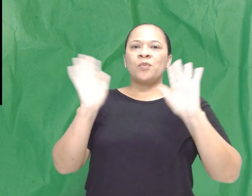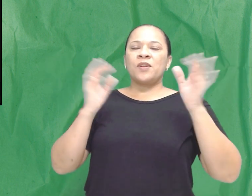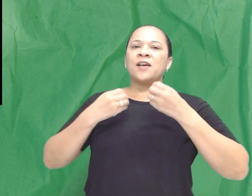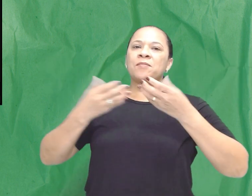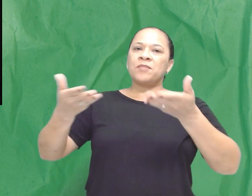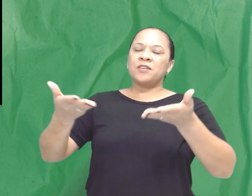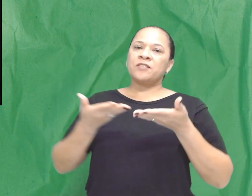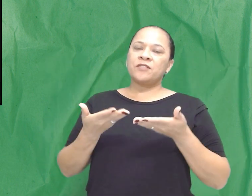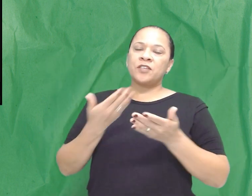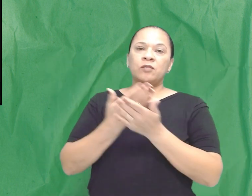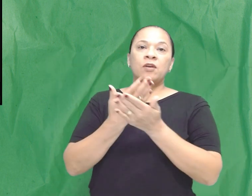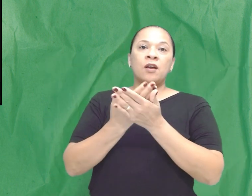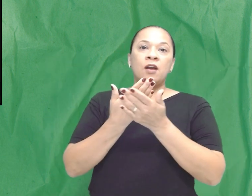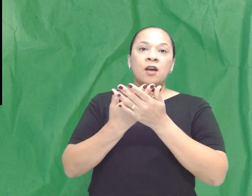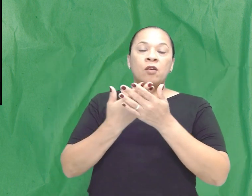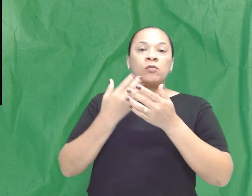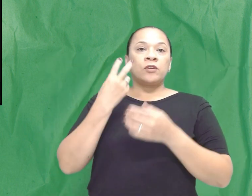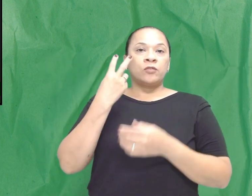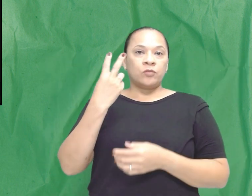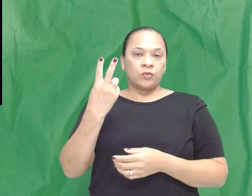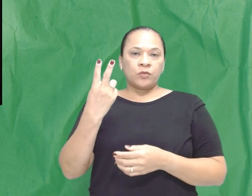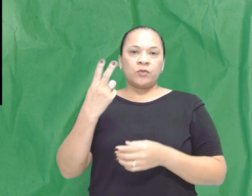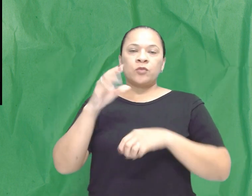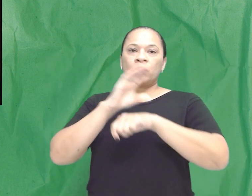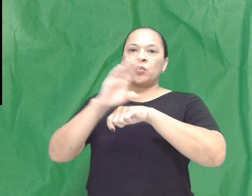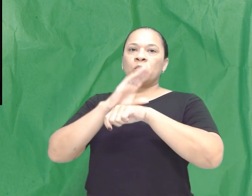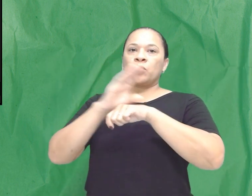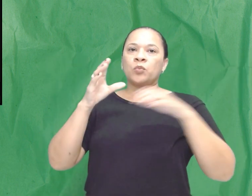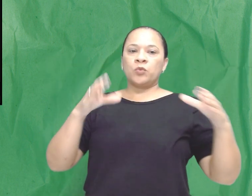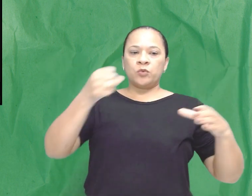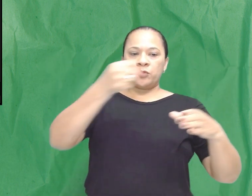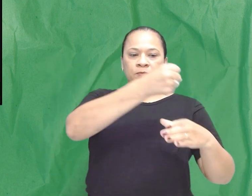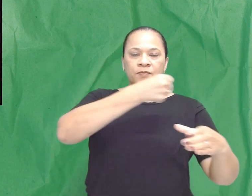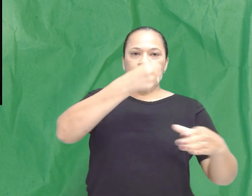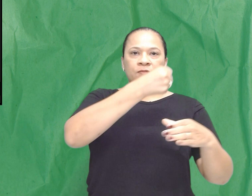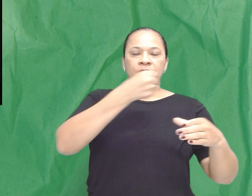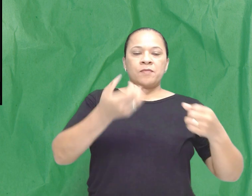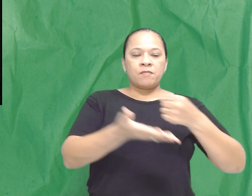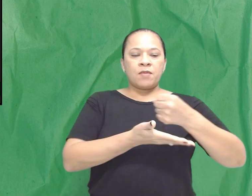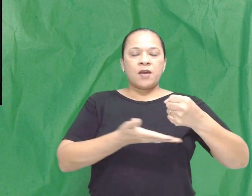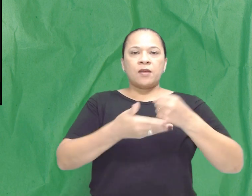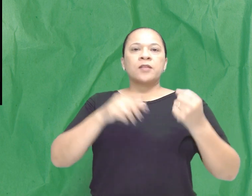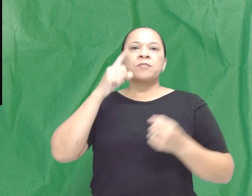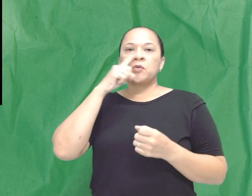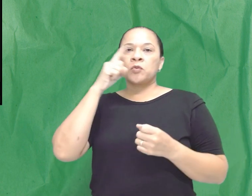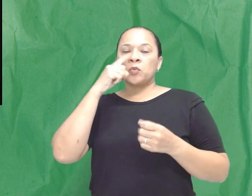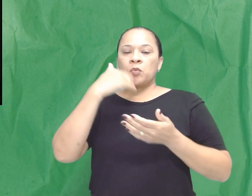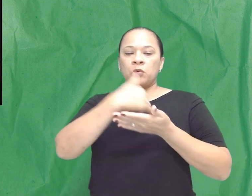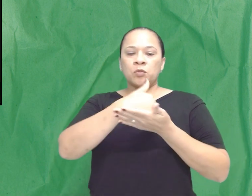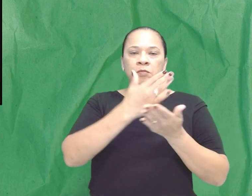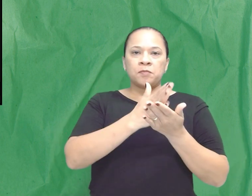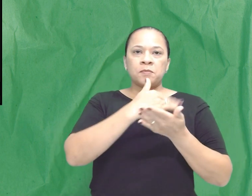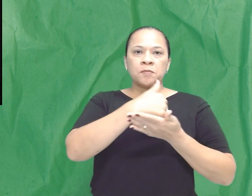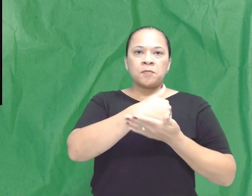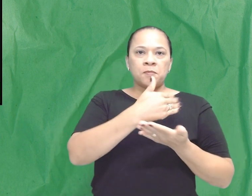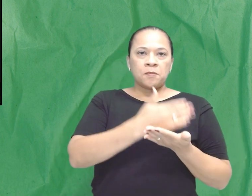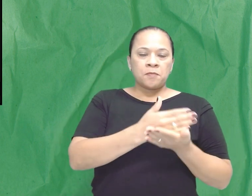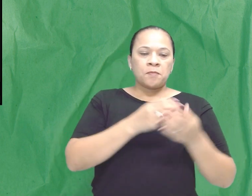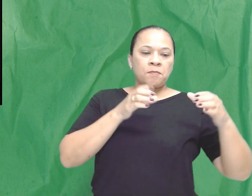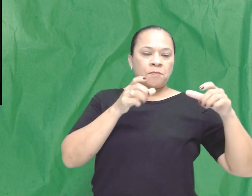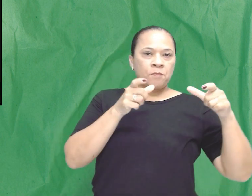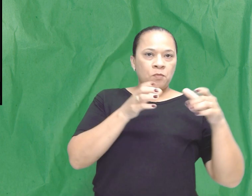Olá, sejam bem-vindos à nossa aula de número 2 do curso Confeitaria Básica, Biscoitos e Mini Bolos. E a nossa semana